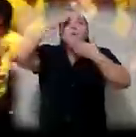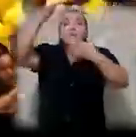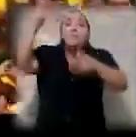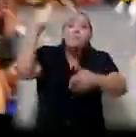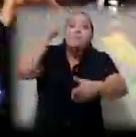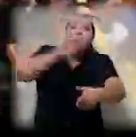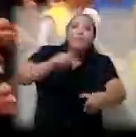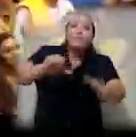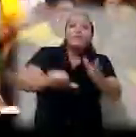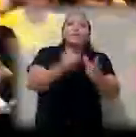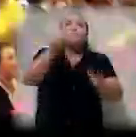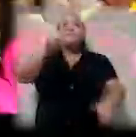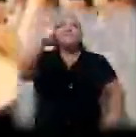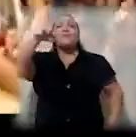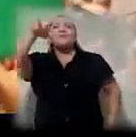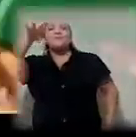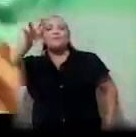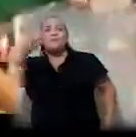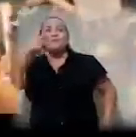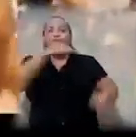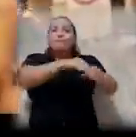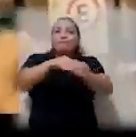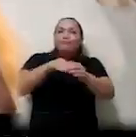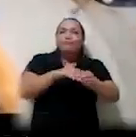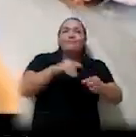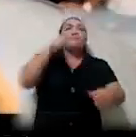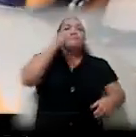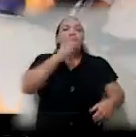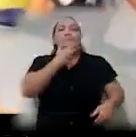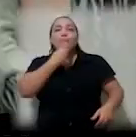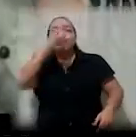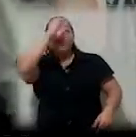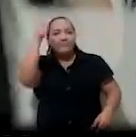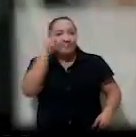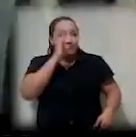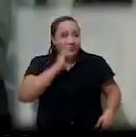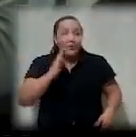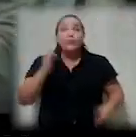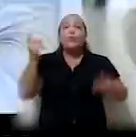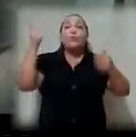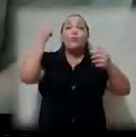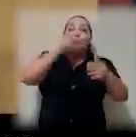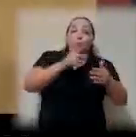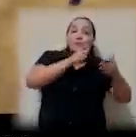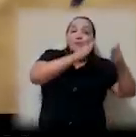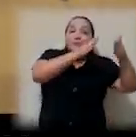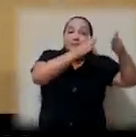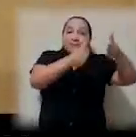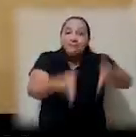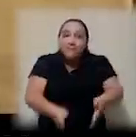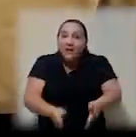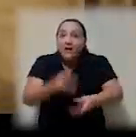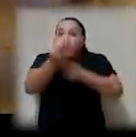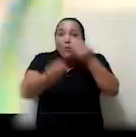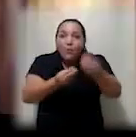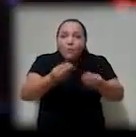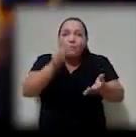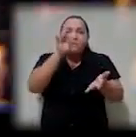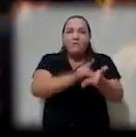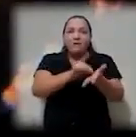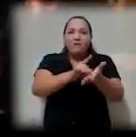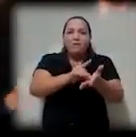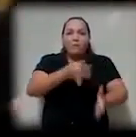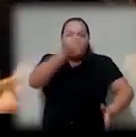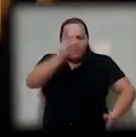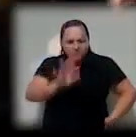de milhões de brasileiras e brasileiros. Chegamos até aqui com a verdade, com opiniões firmes e com